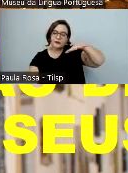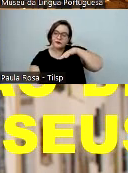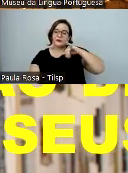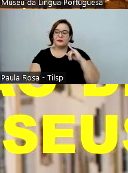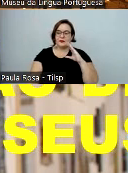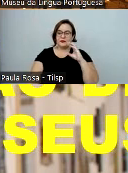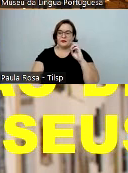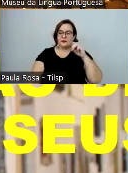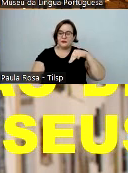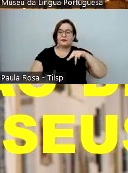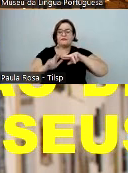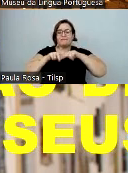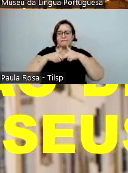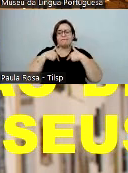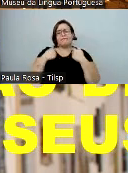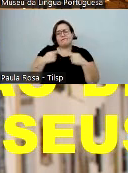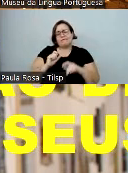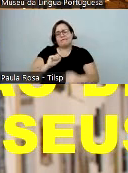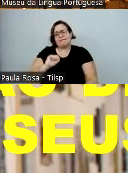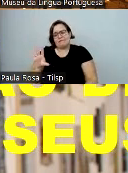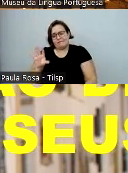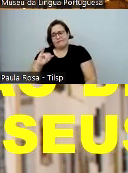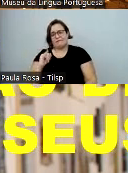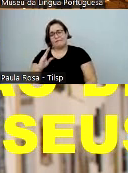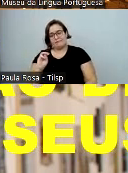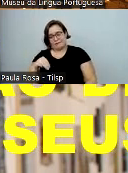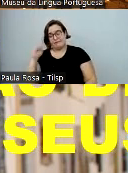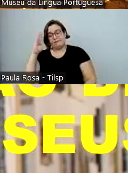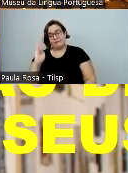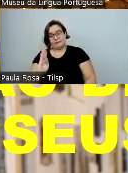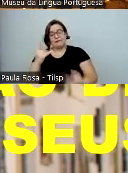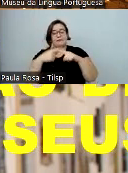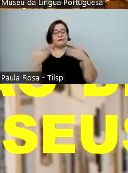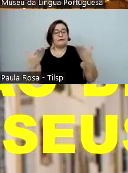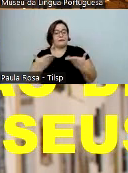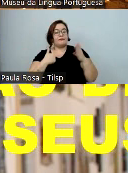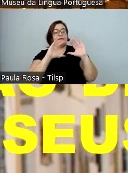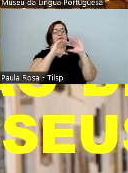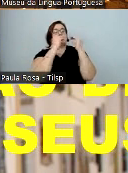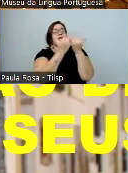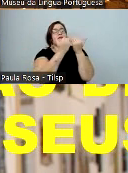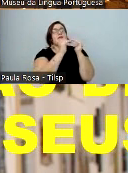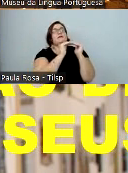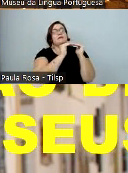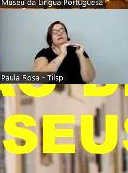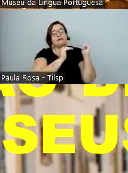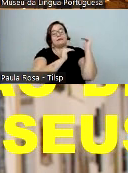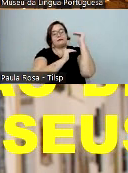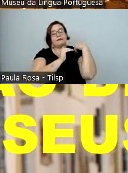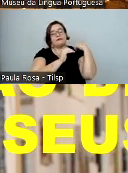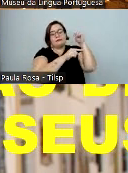por isso eu tô tendo saído e com o Brasil porque eu tô nesse comitê maior então Renata eu tivemos profundamente